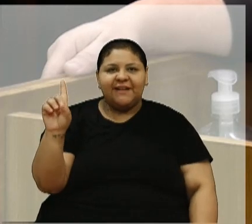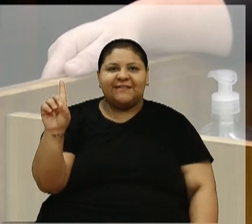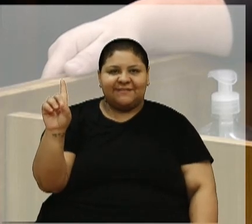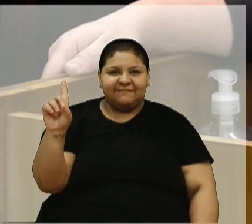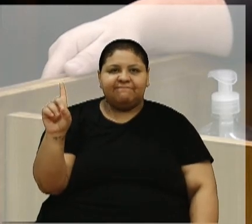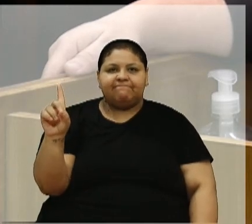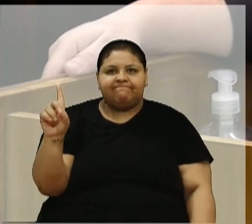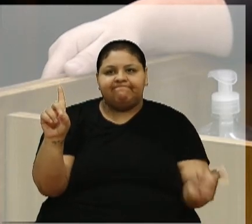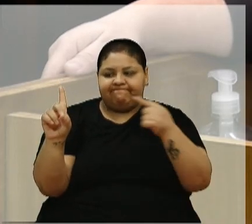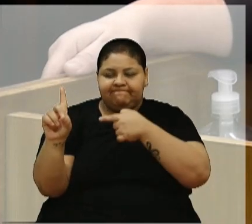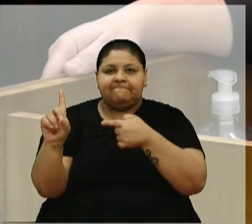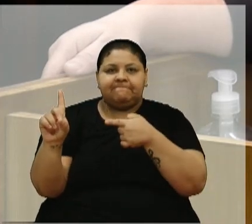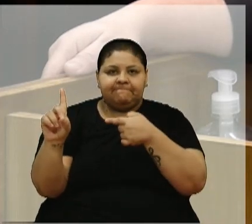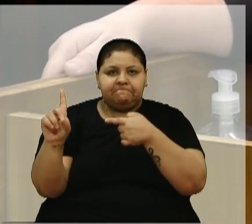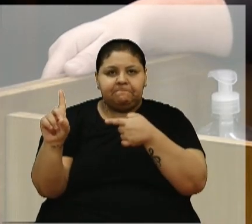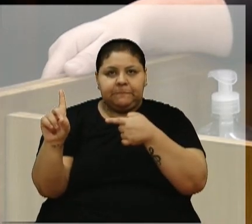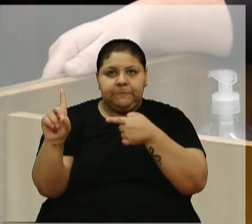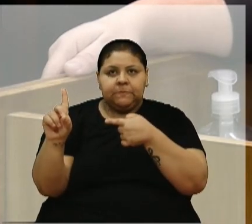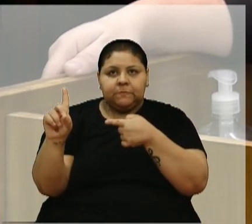Principalmente quem é de direita.